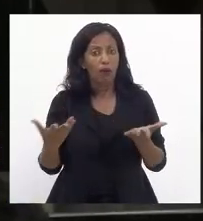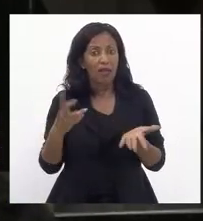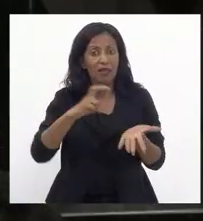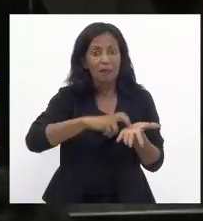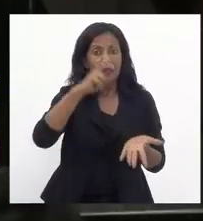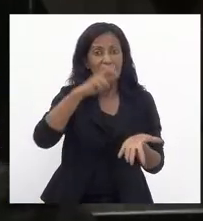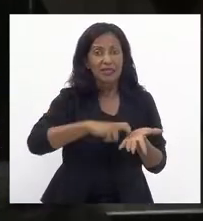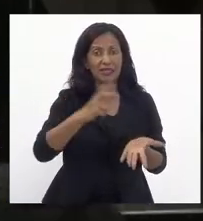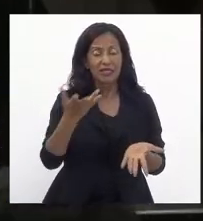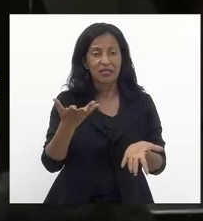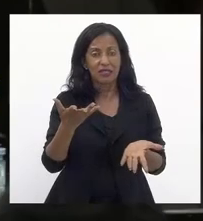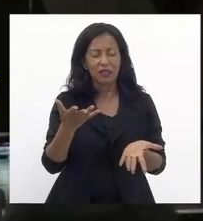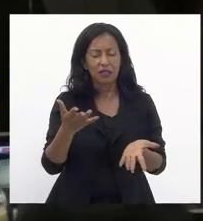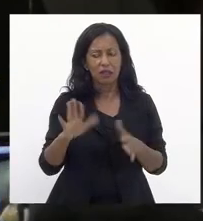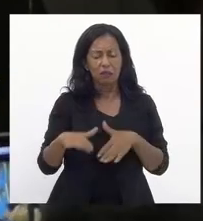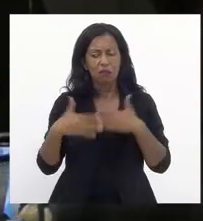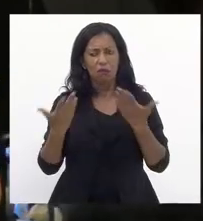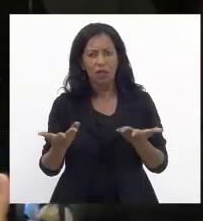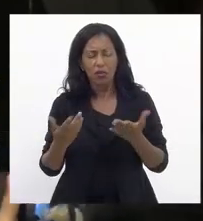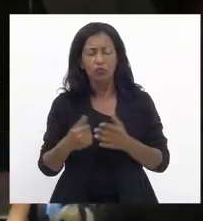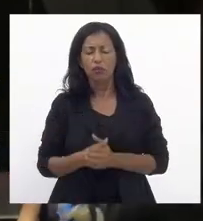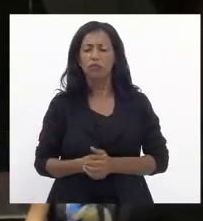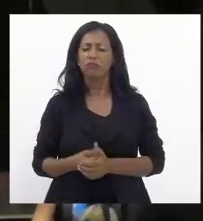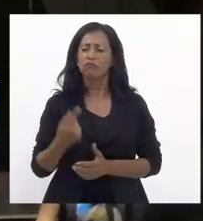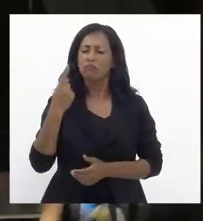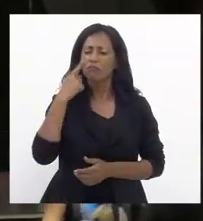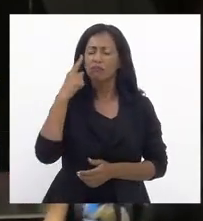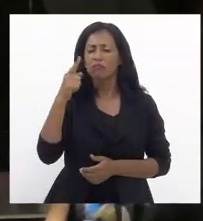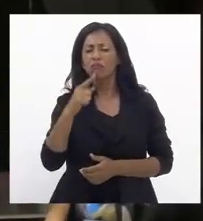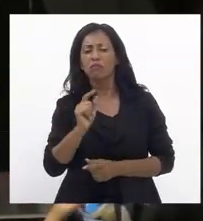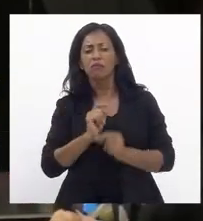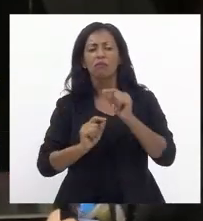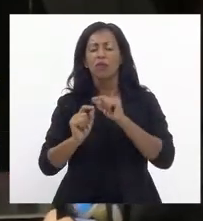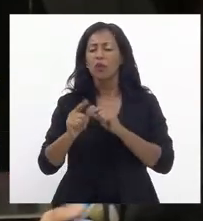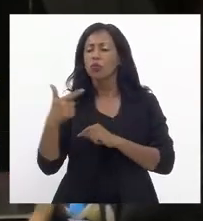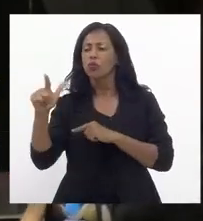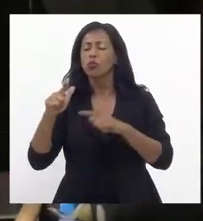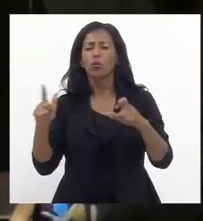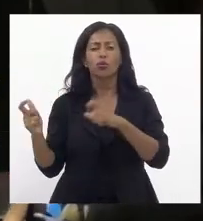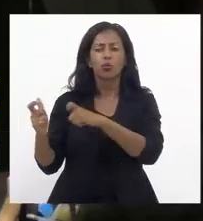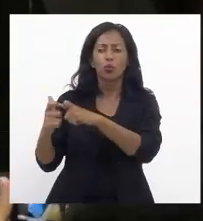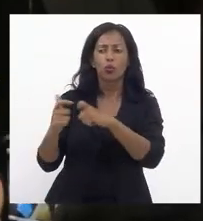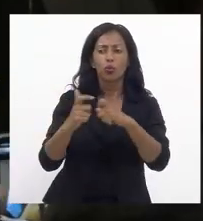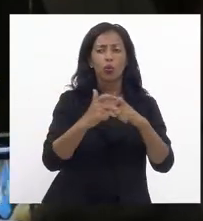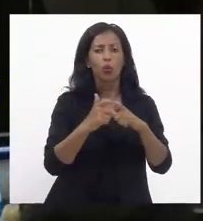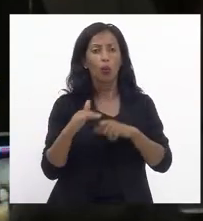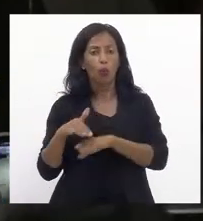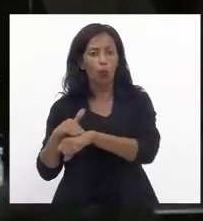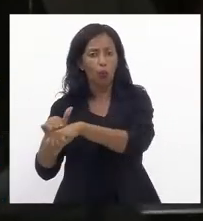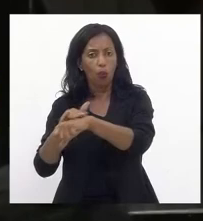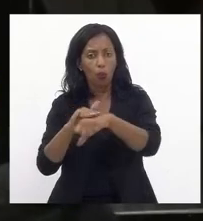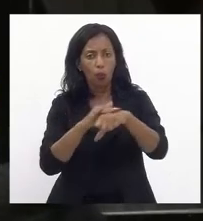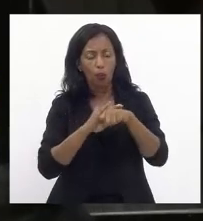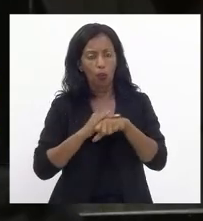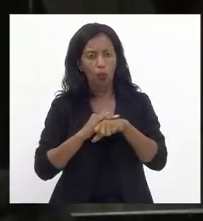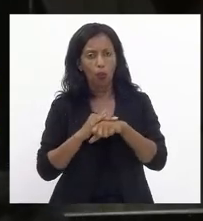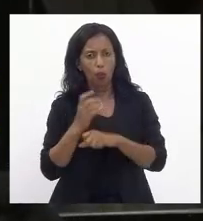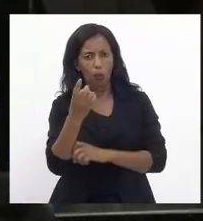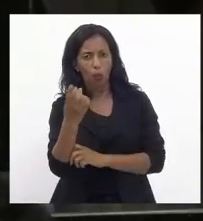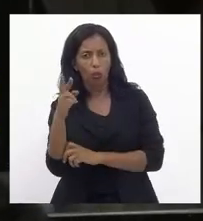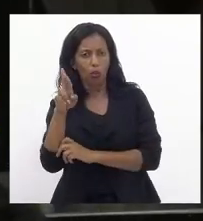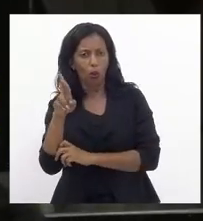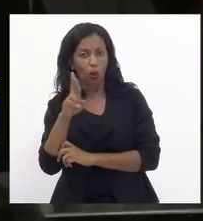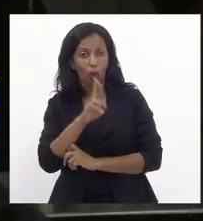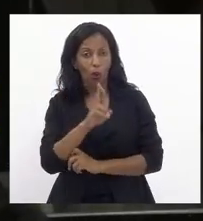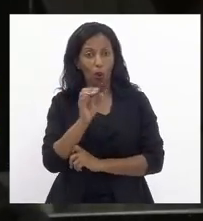dia. Mas quando fomos tirar a falta e ver os médicos e conversar, o doutor